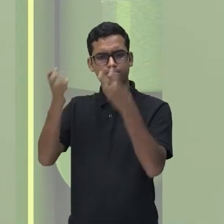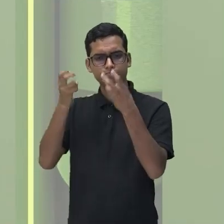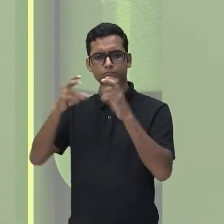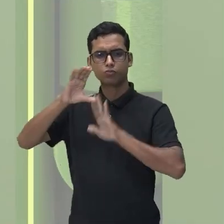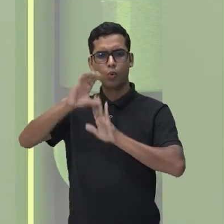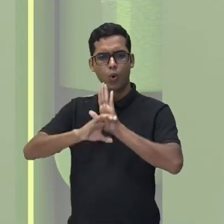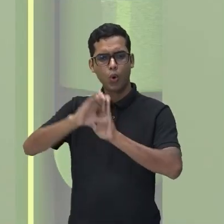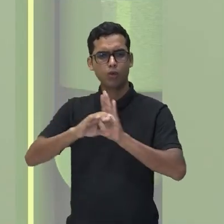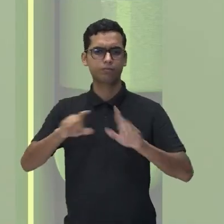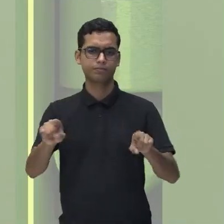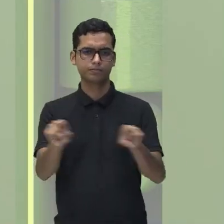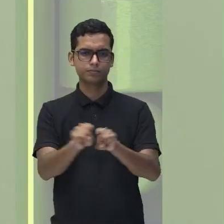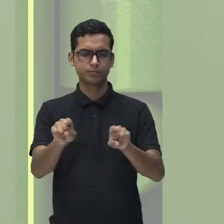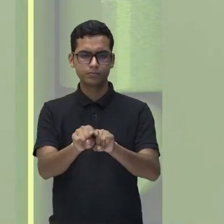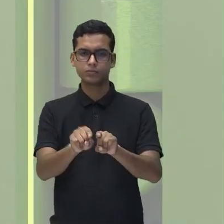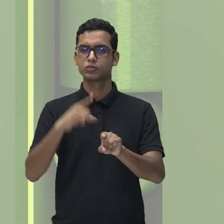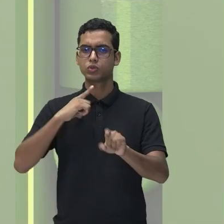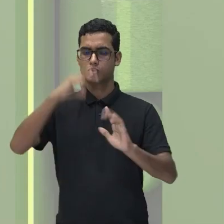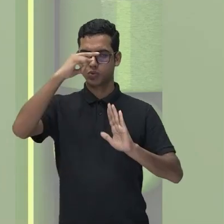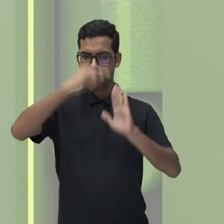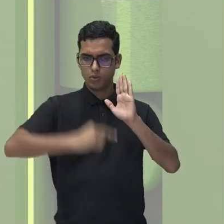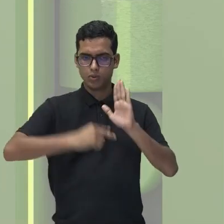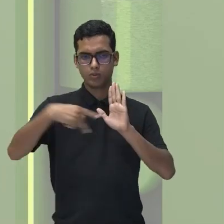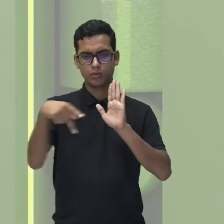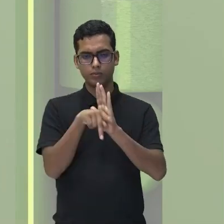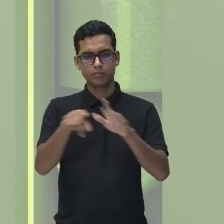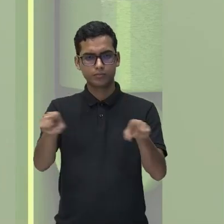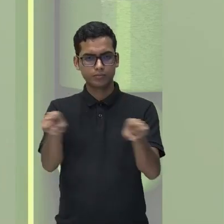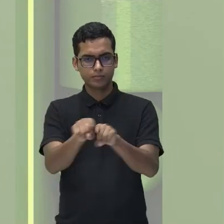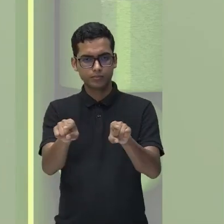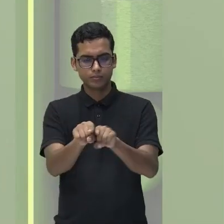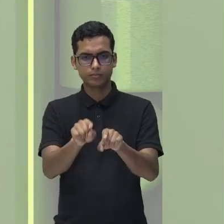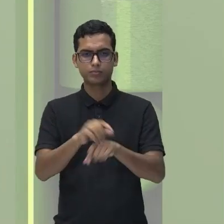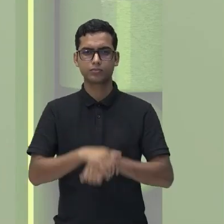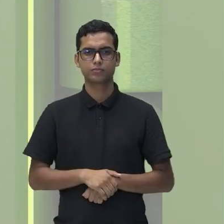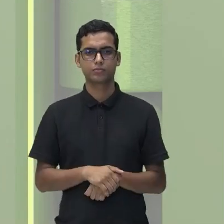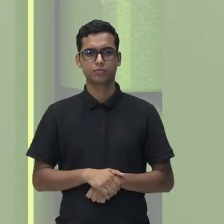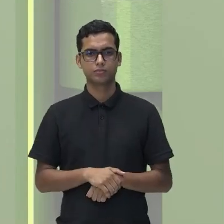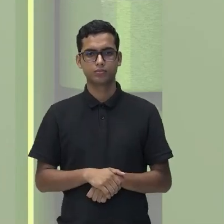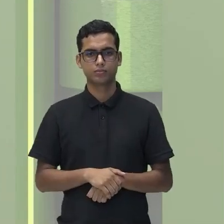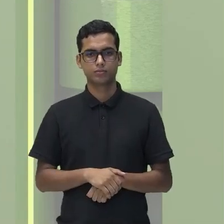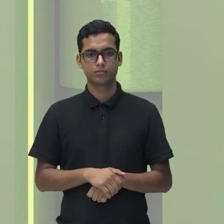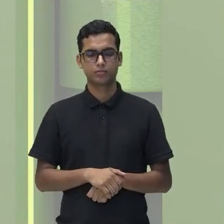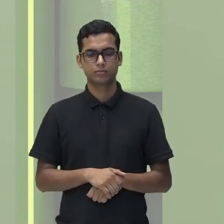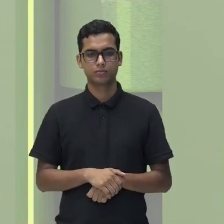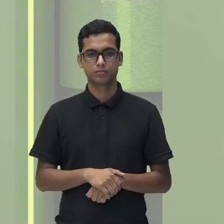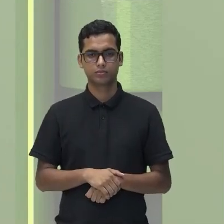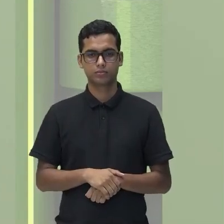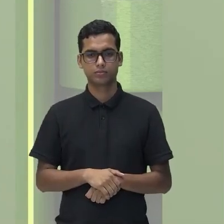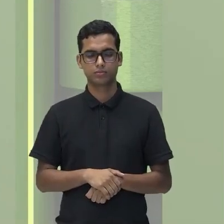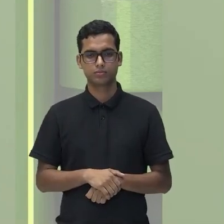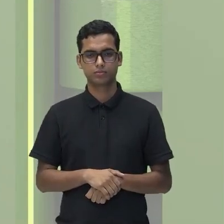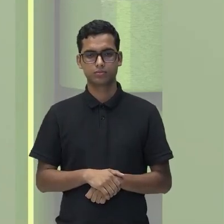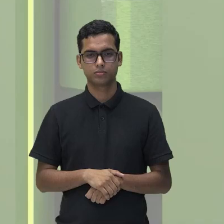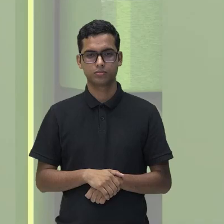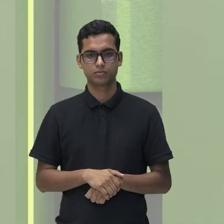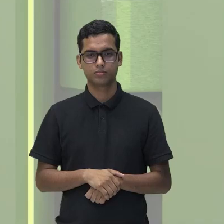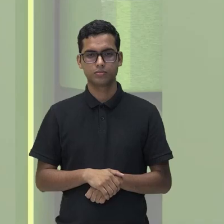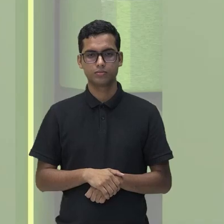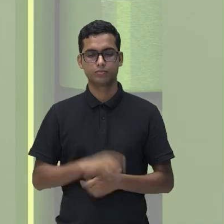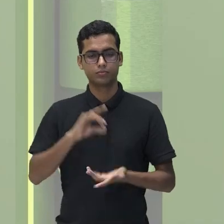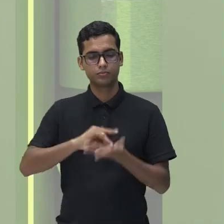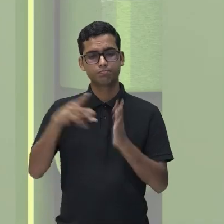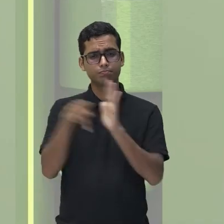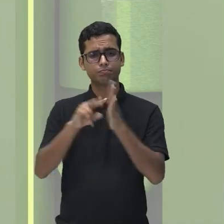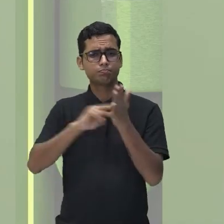Já que somente aí com a leitura da definição não é muito fácil a gente imaginar o que significa o Teorema